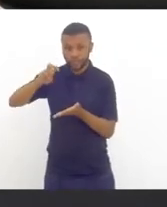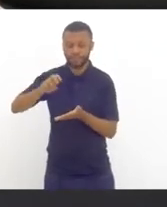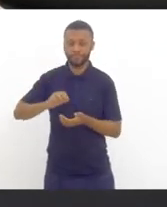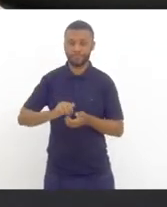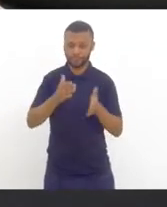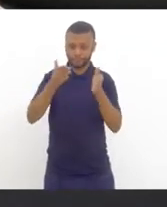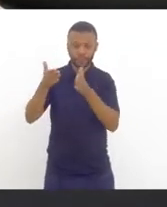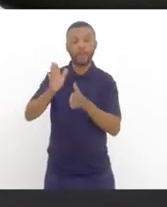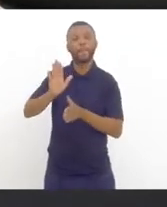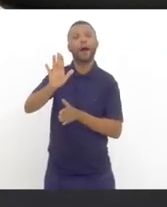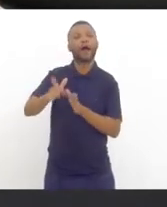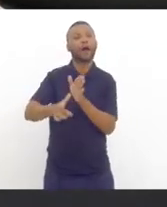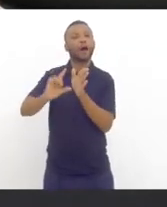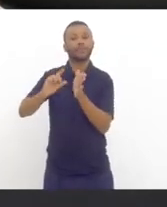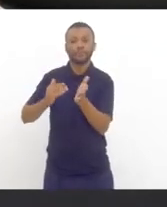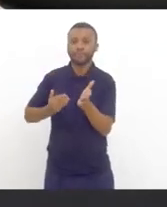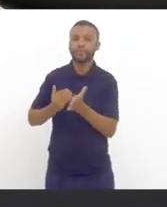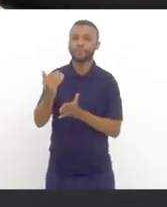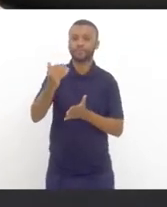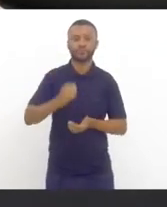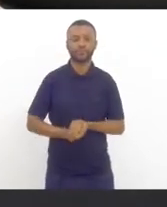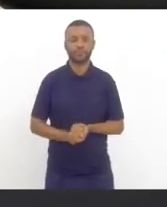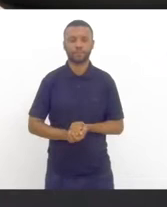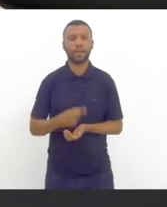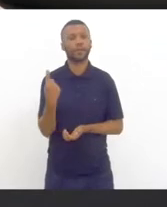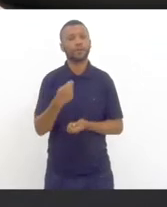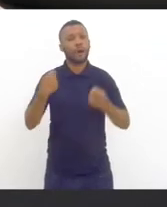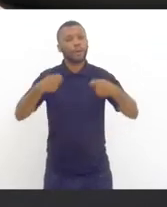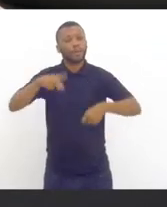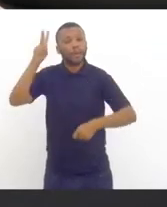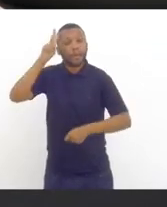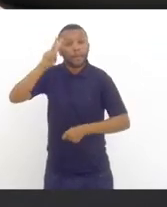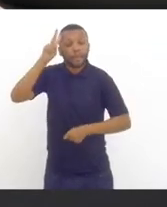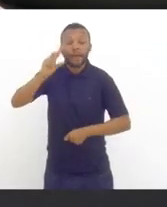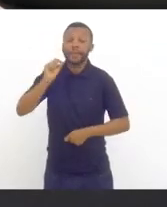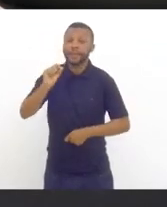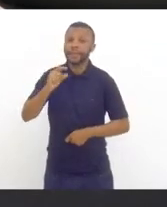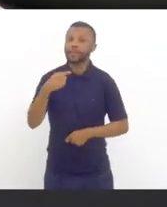lembrar que a gente dividiu a audiência pública